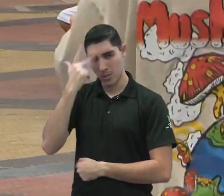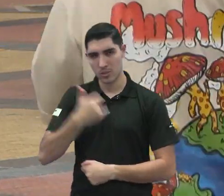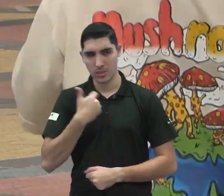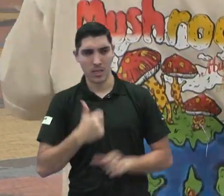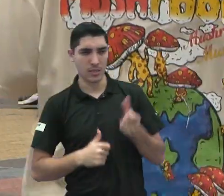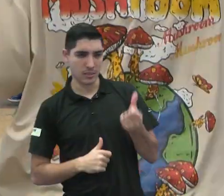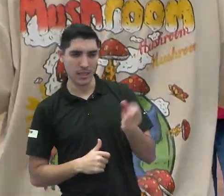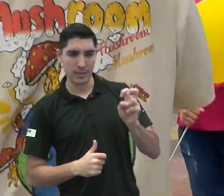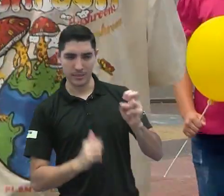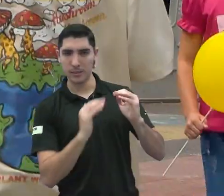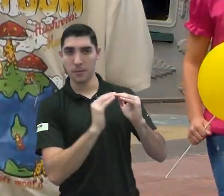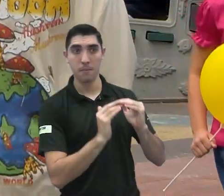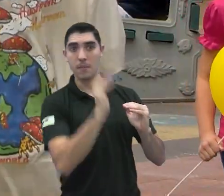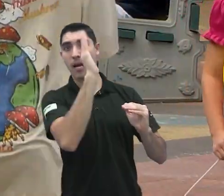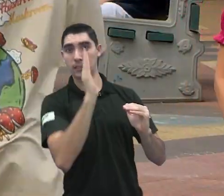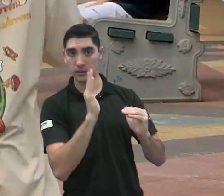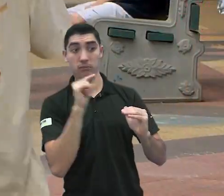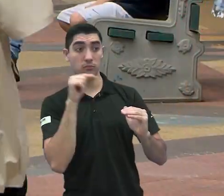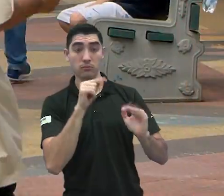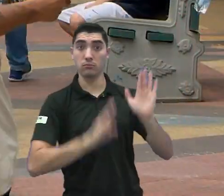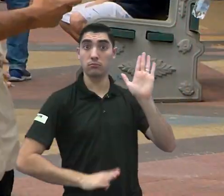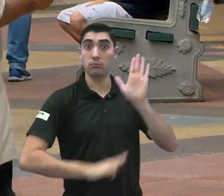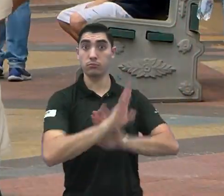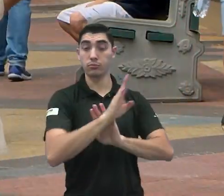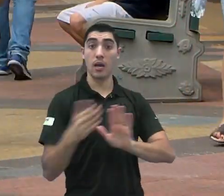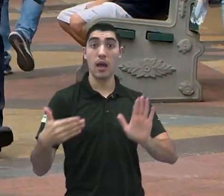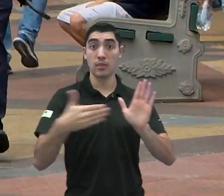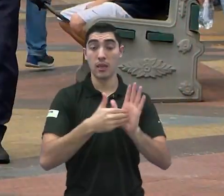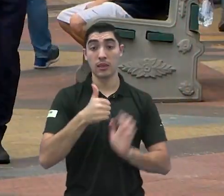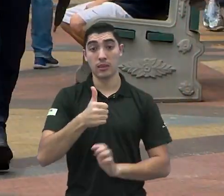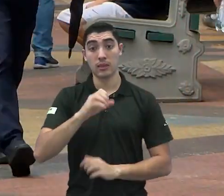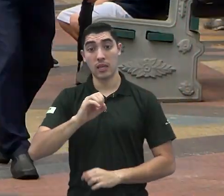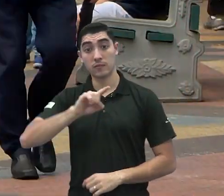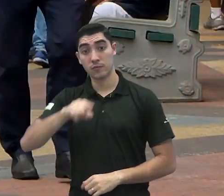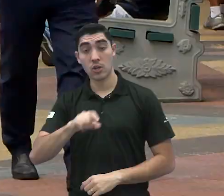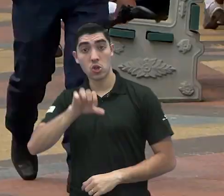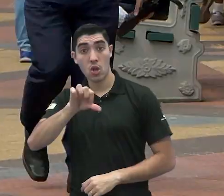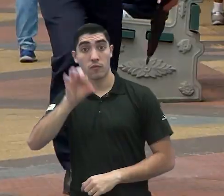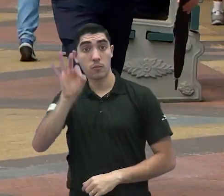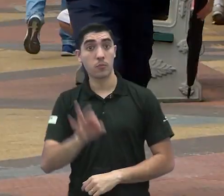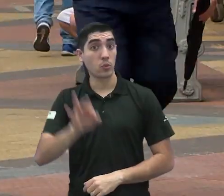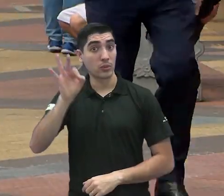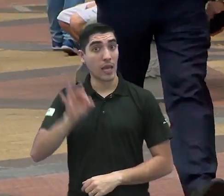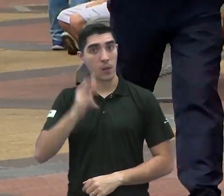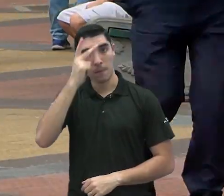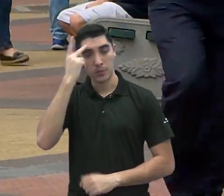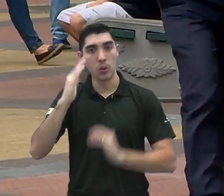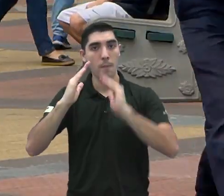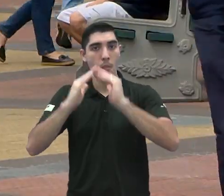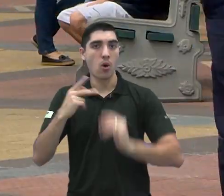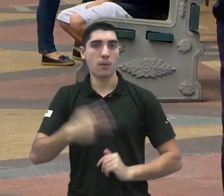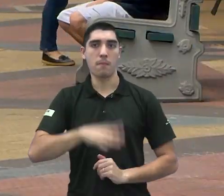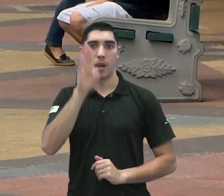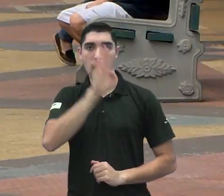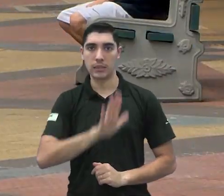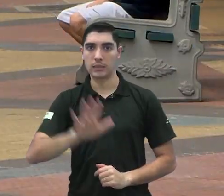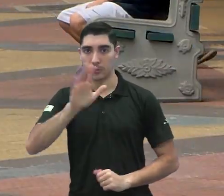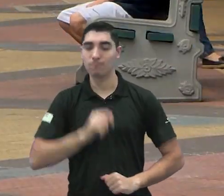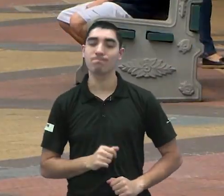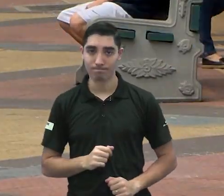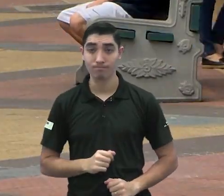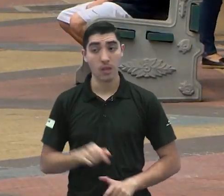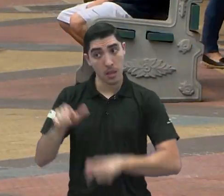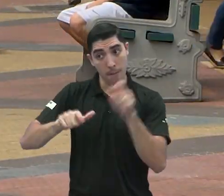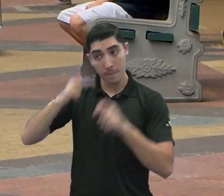com 65 anos ou mais no país chegou a 10,9% dos habitantes. Como os